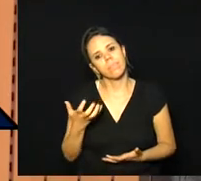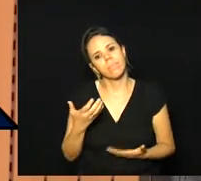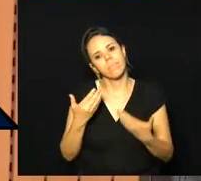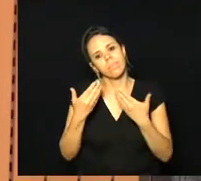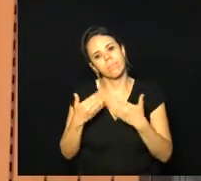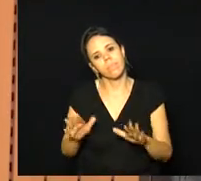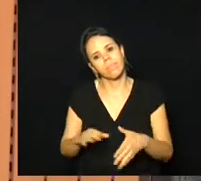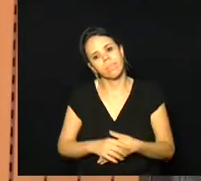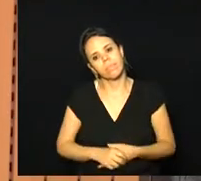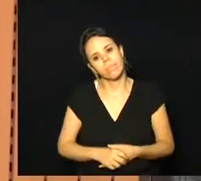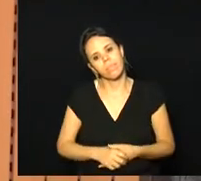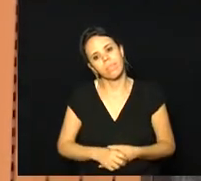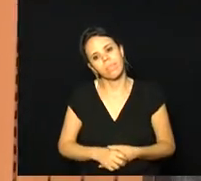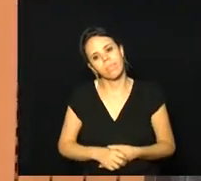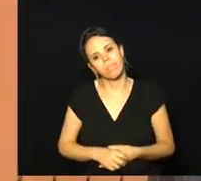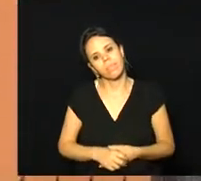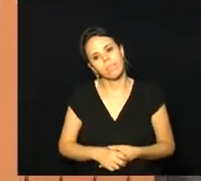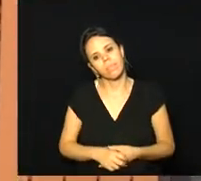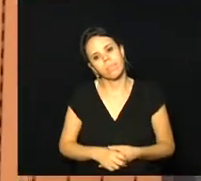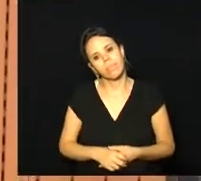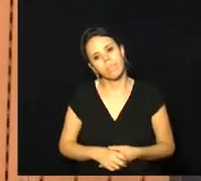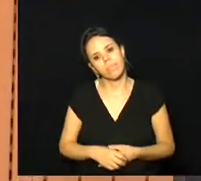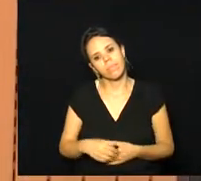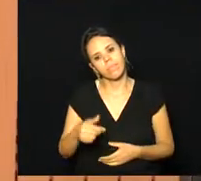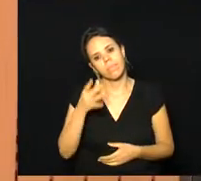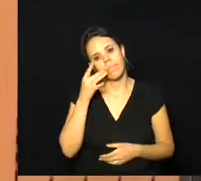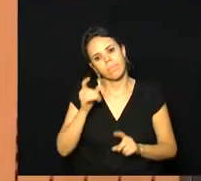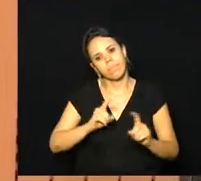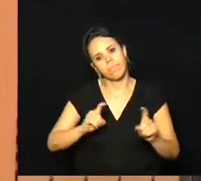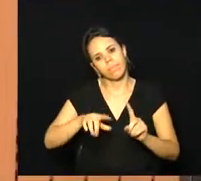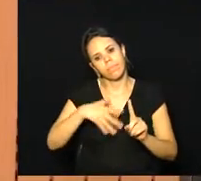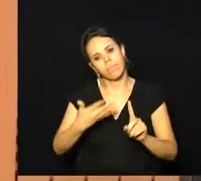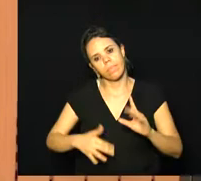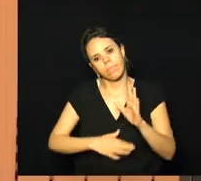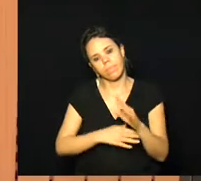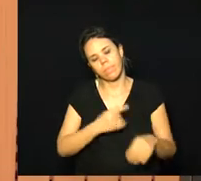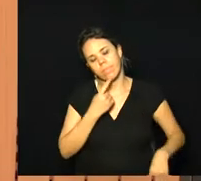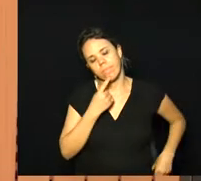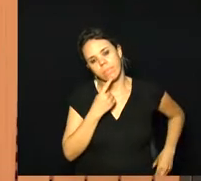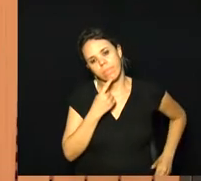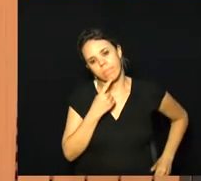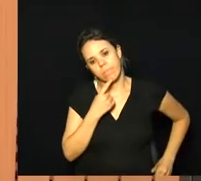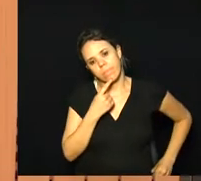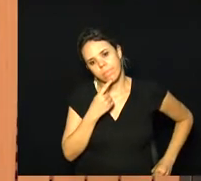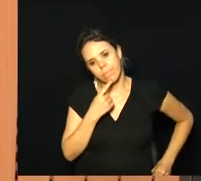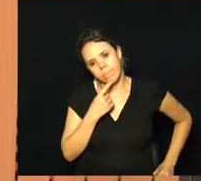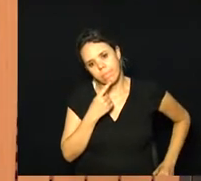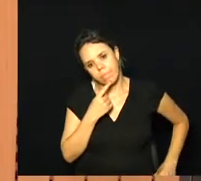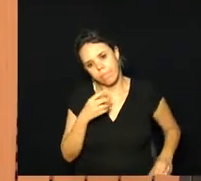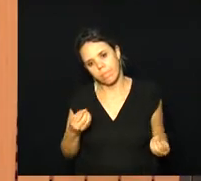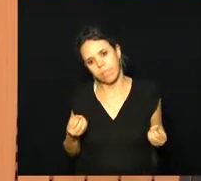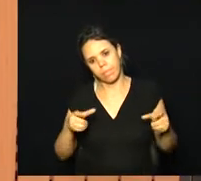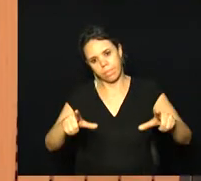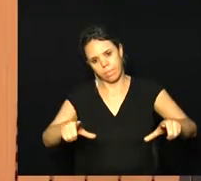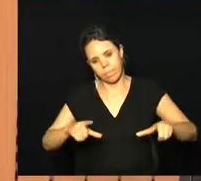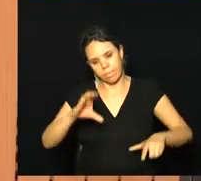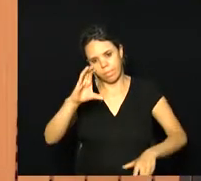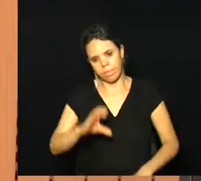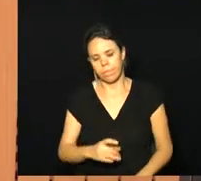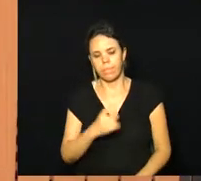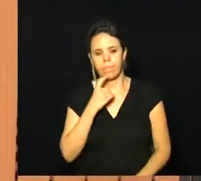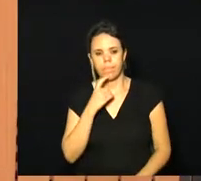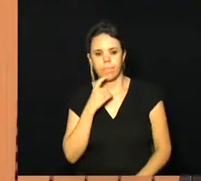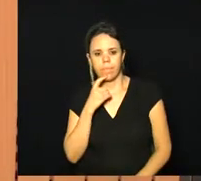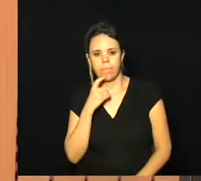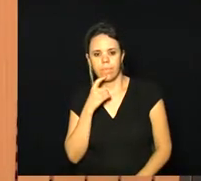declarar aberta essa presente reunião solene da Câmara Municipal de Campinas para a entrega de título de cidadão